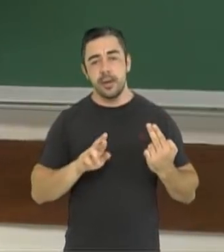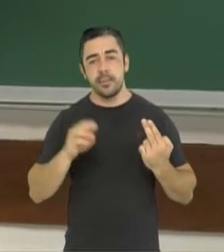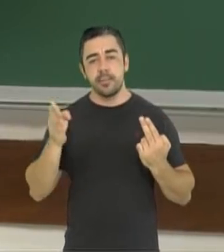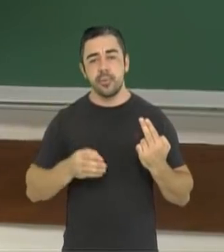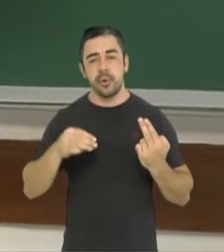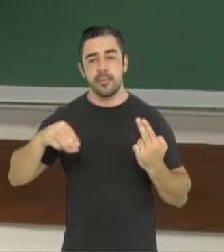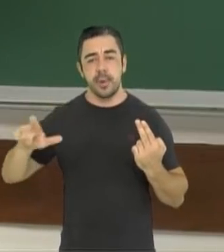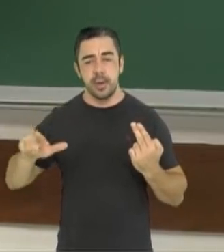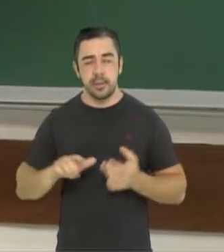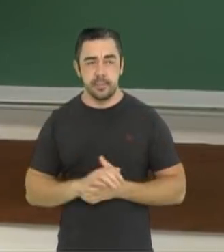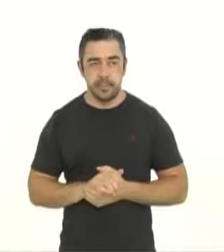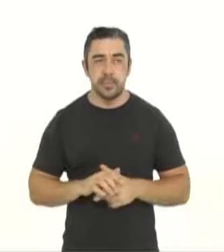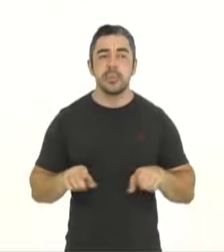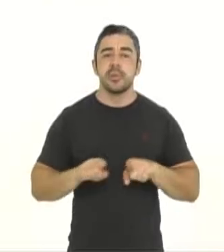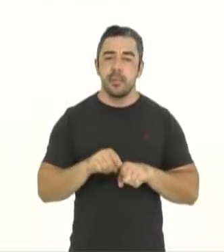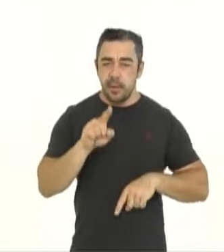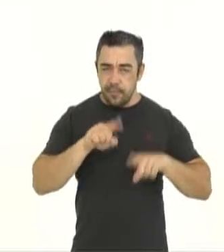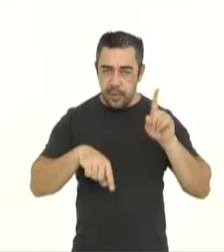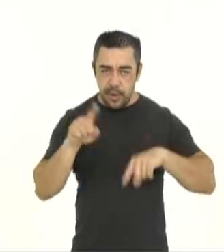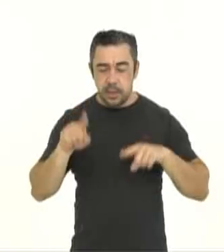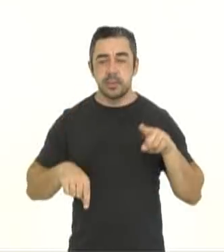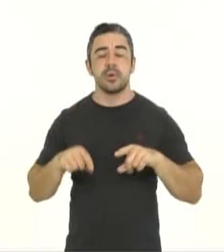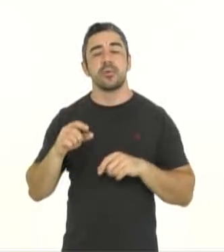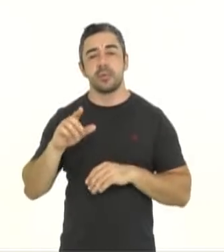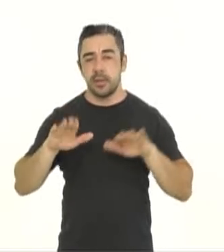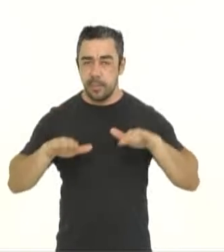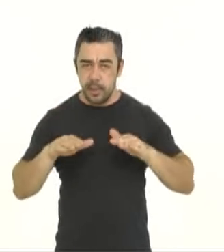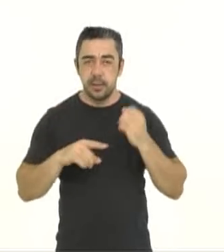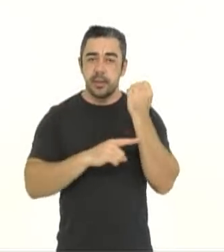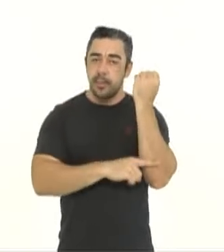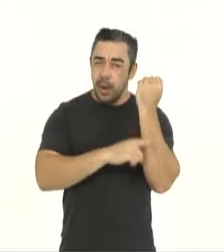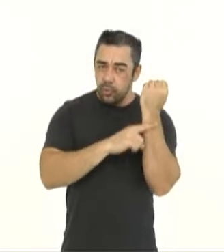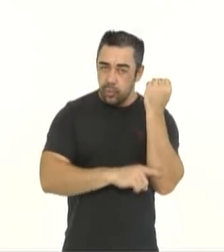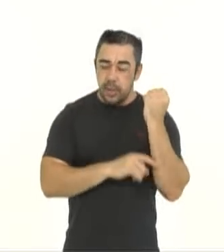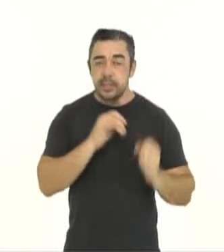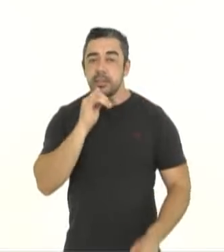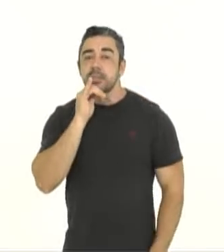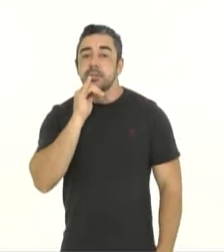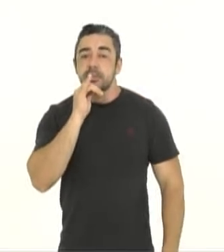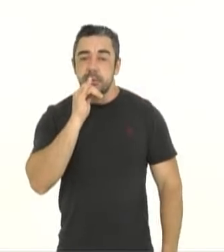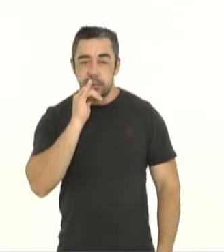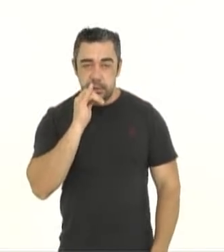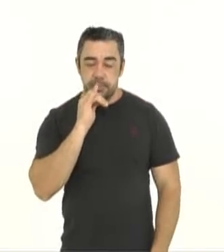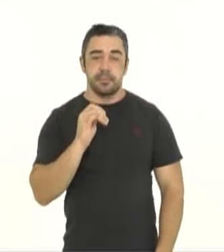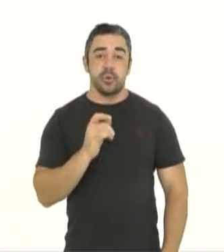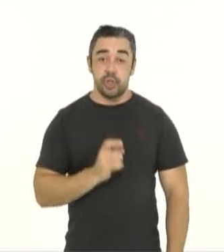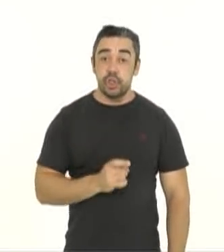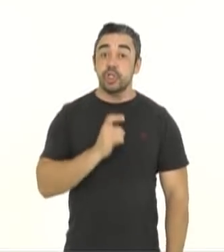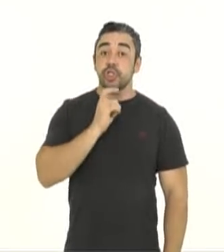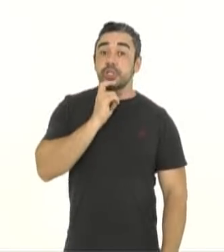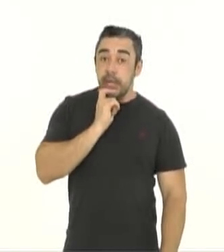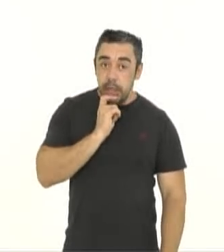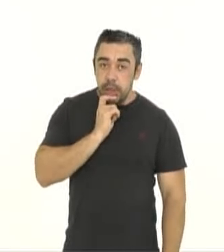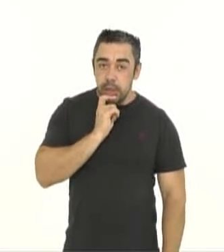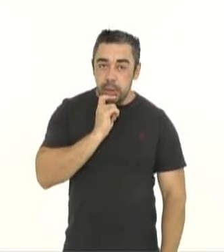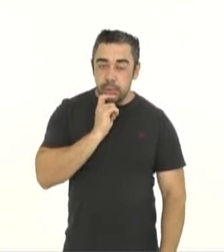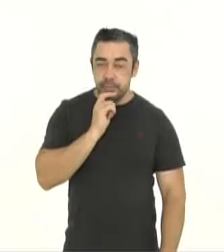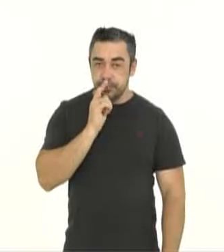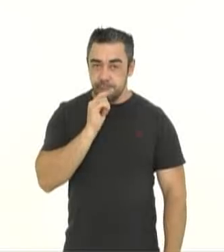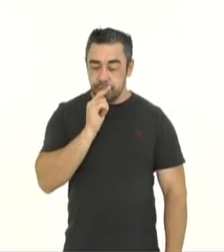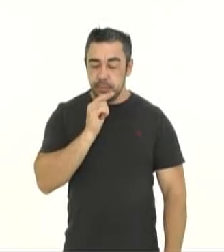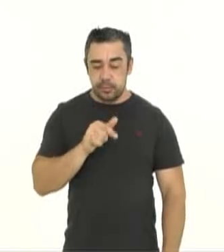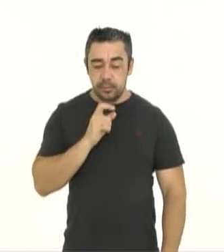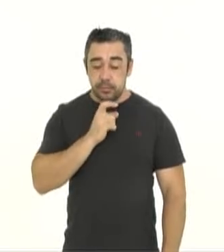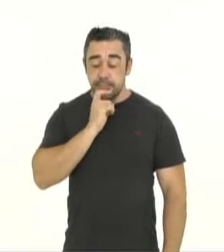A densidade também varia conforme a temperatura. Por exemplo, se ao tornar-se gelo, a temperatura abaixo de 0